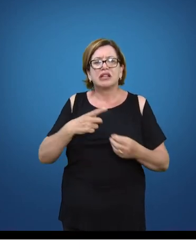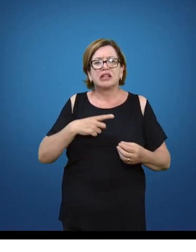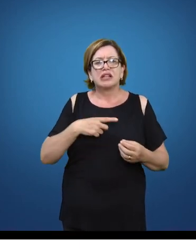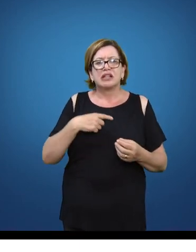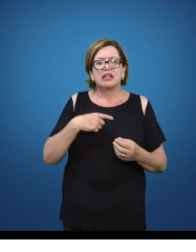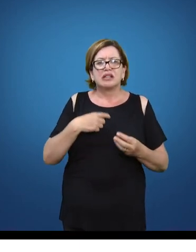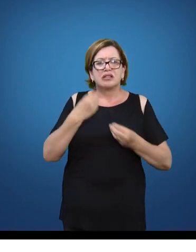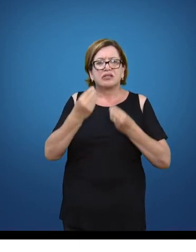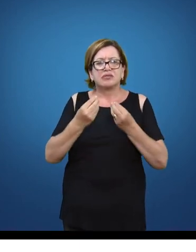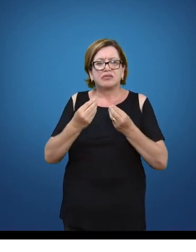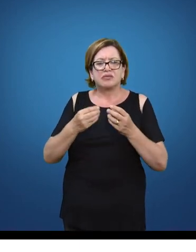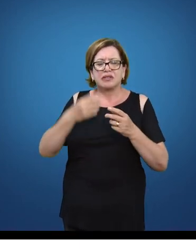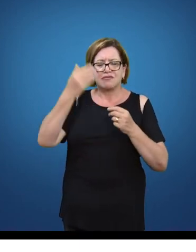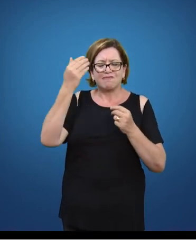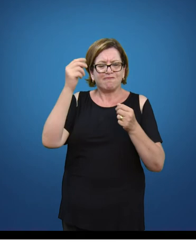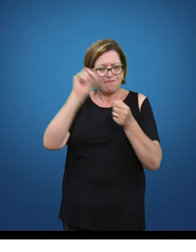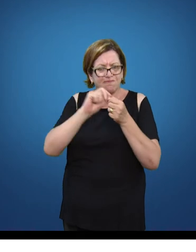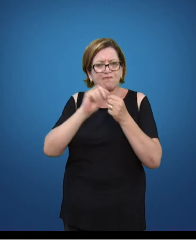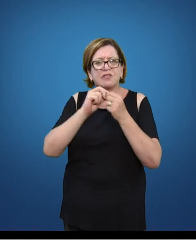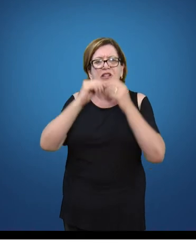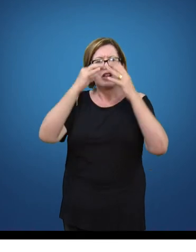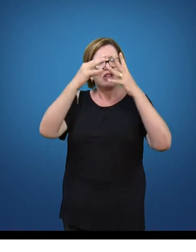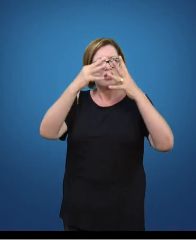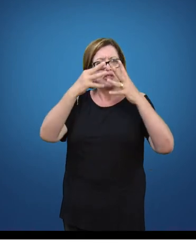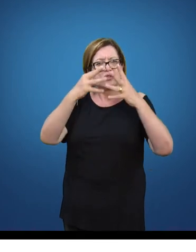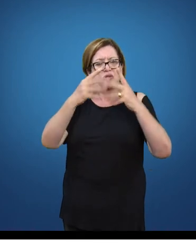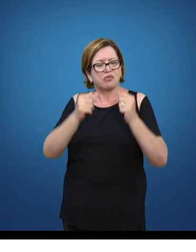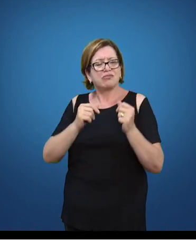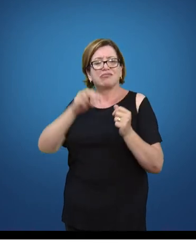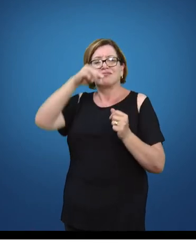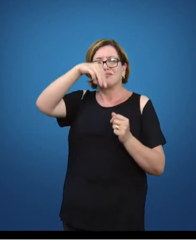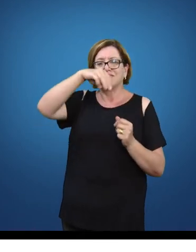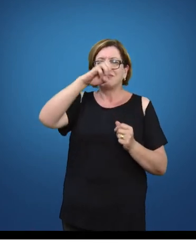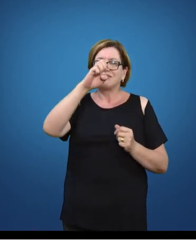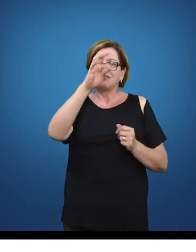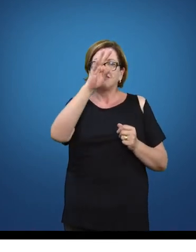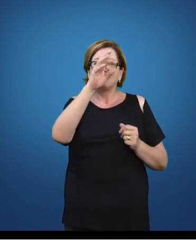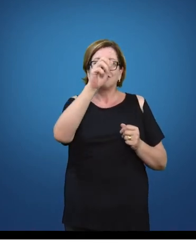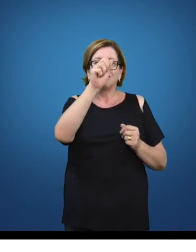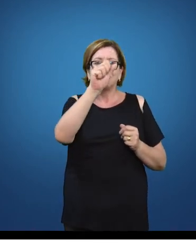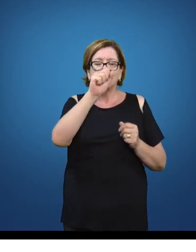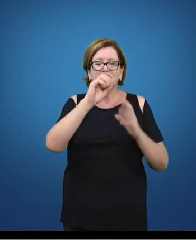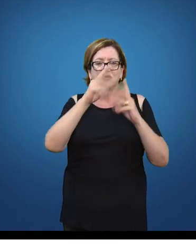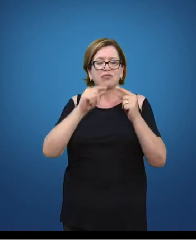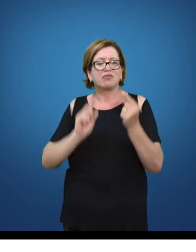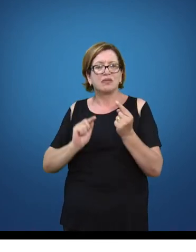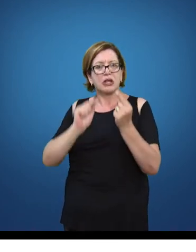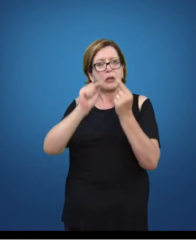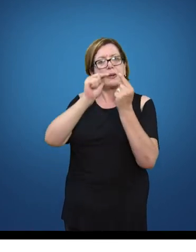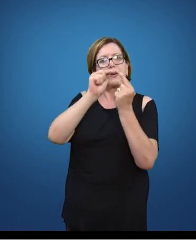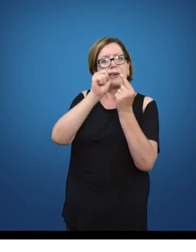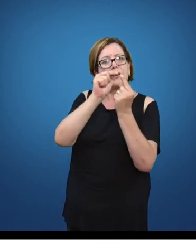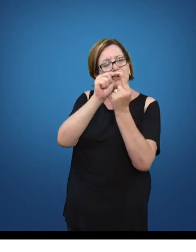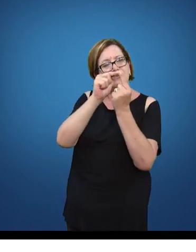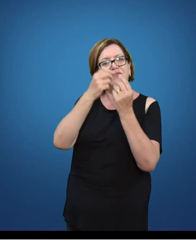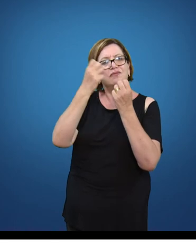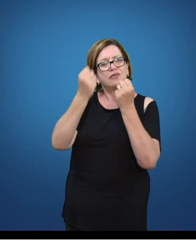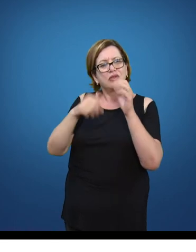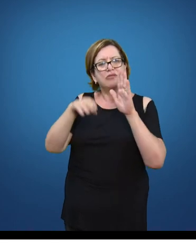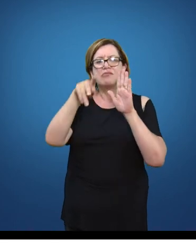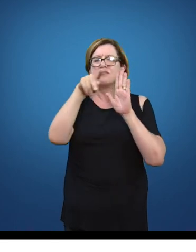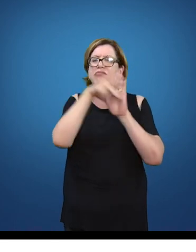para então garantir que cada meta que cada é o objetivo que cada é